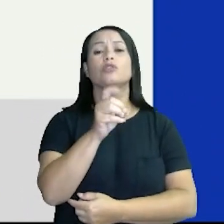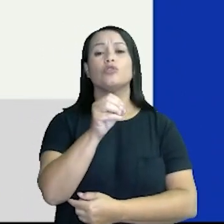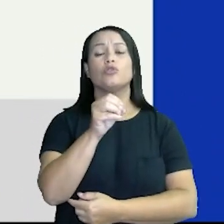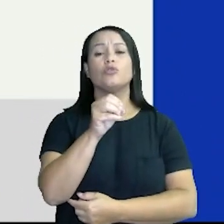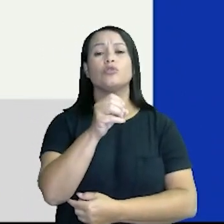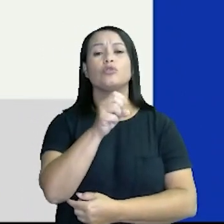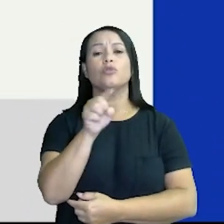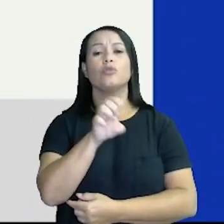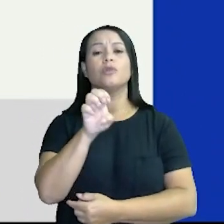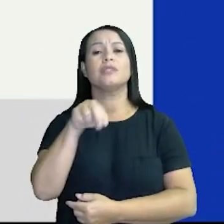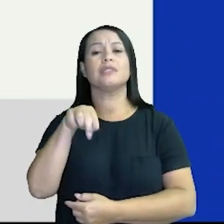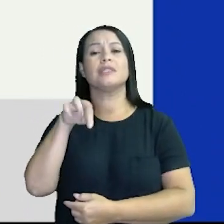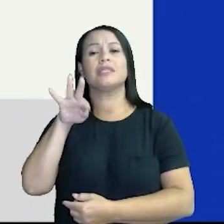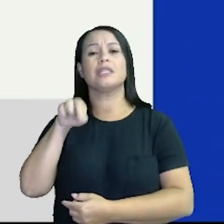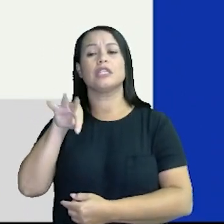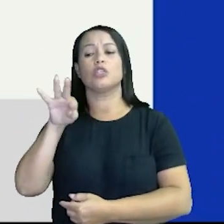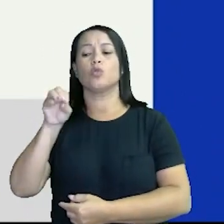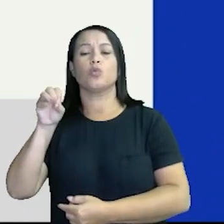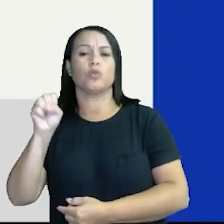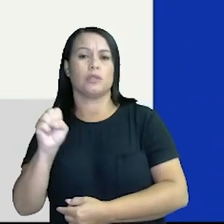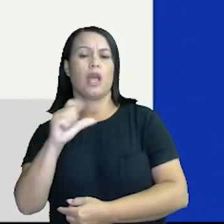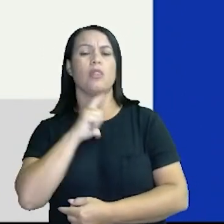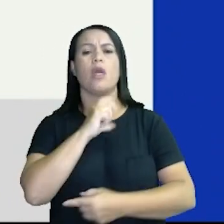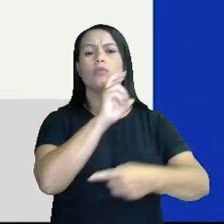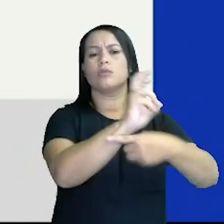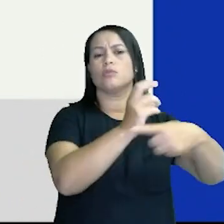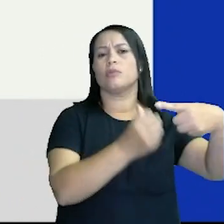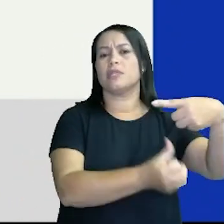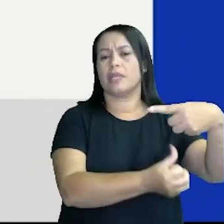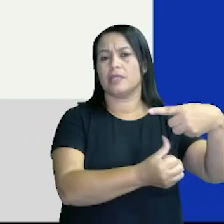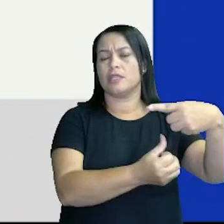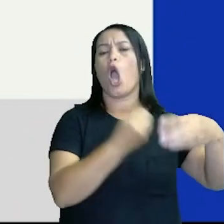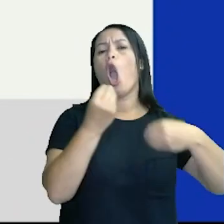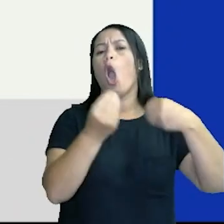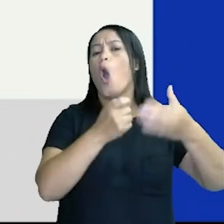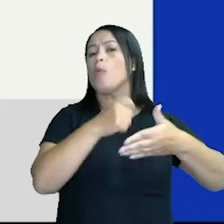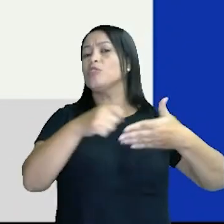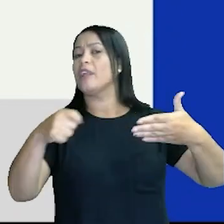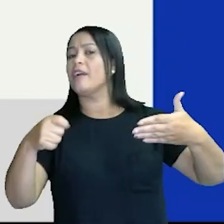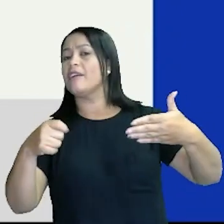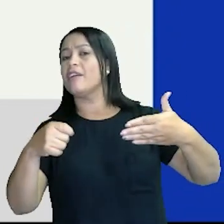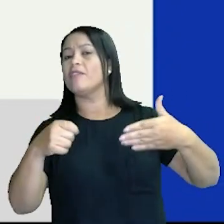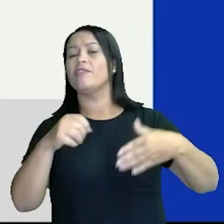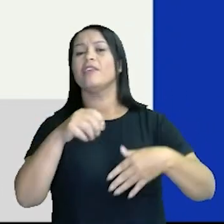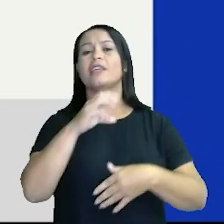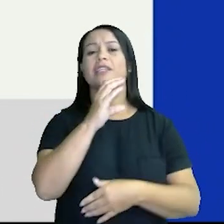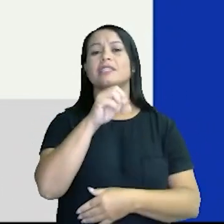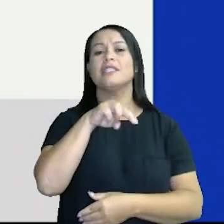12/5. Tá certo? Eu tenho 5 sobre 6. Como é que se lê?